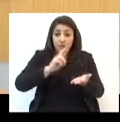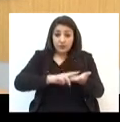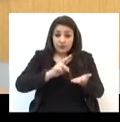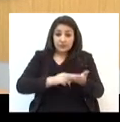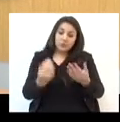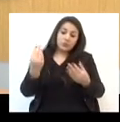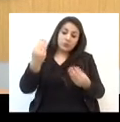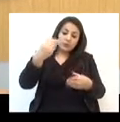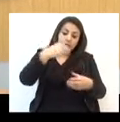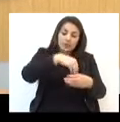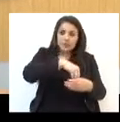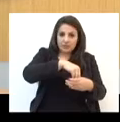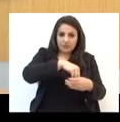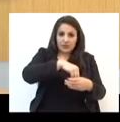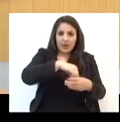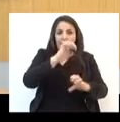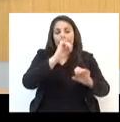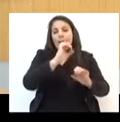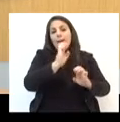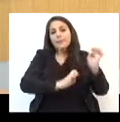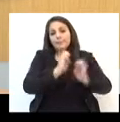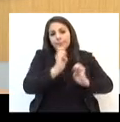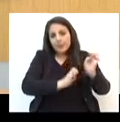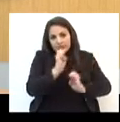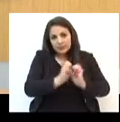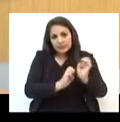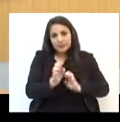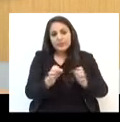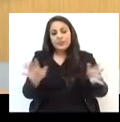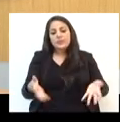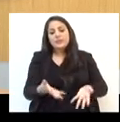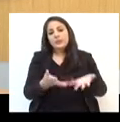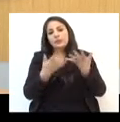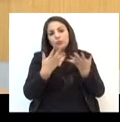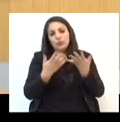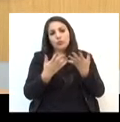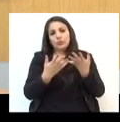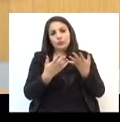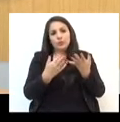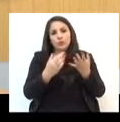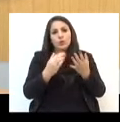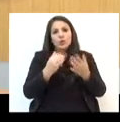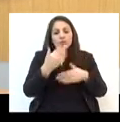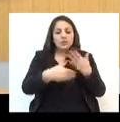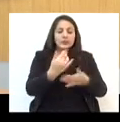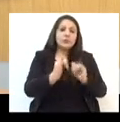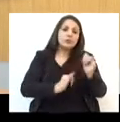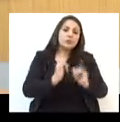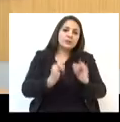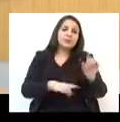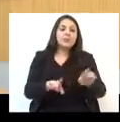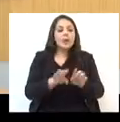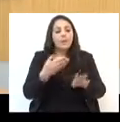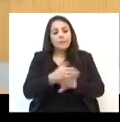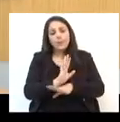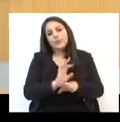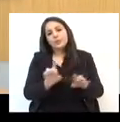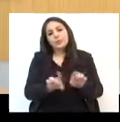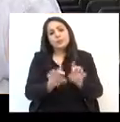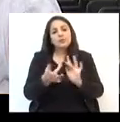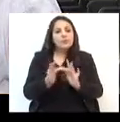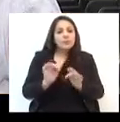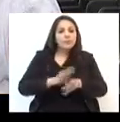de Incentivo ao Desenvolvimento Industrial. Este texto também foi aprovado. E os detalhes com o líder do